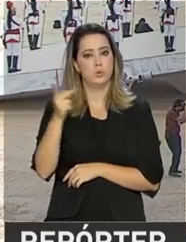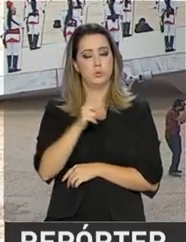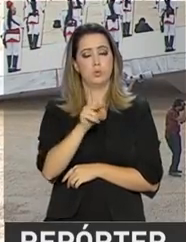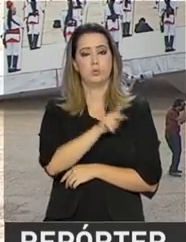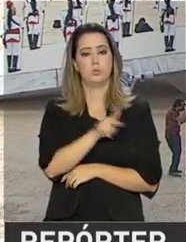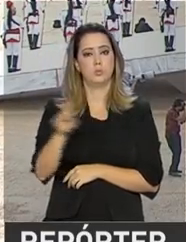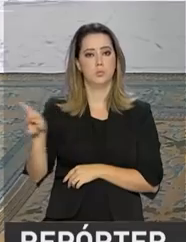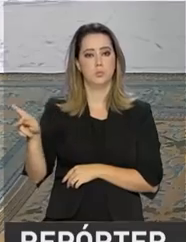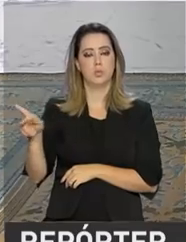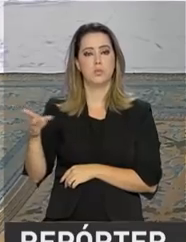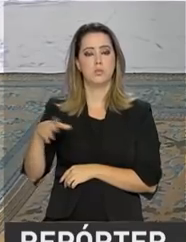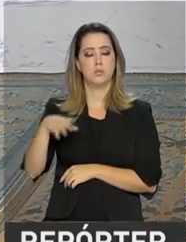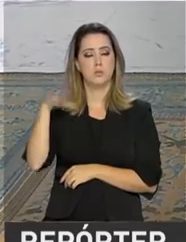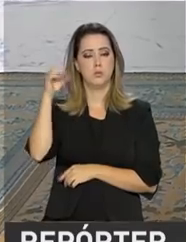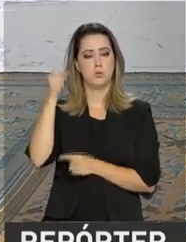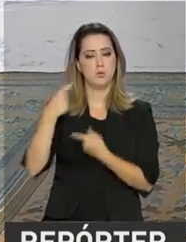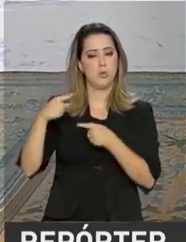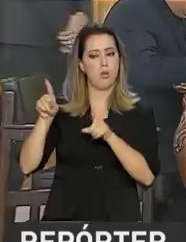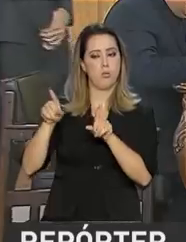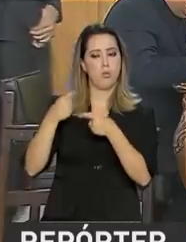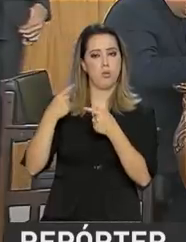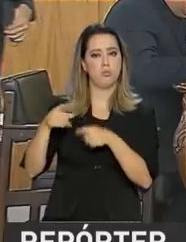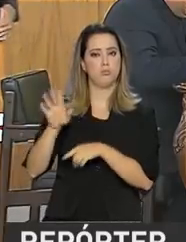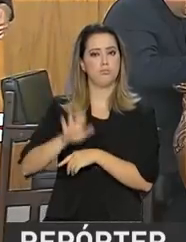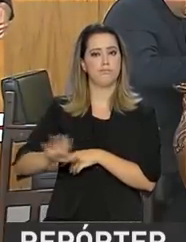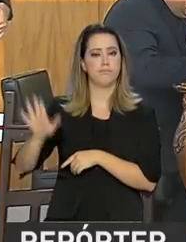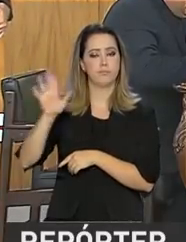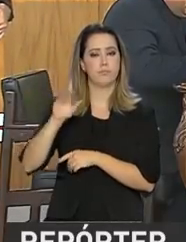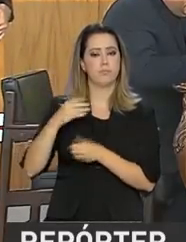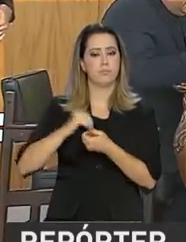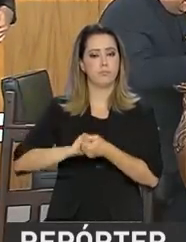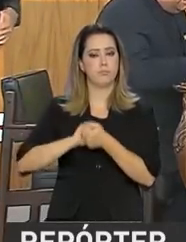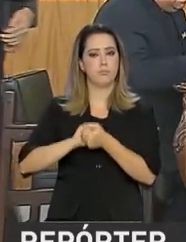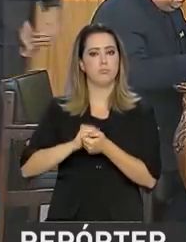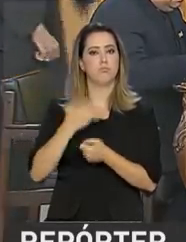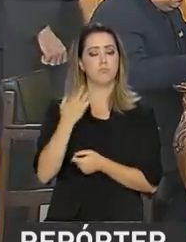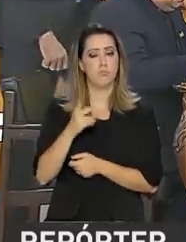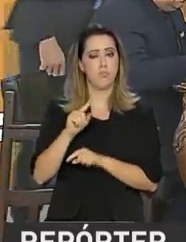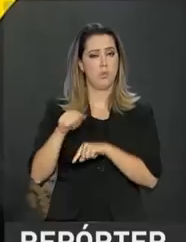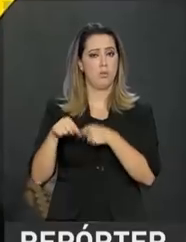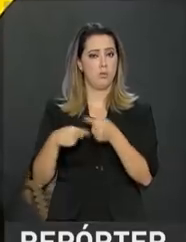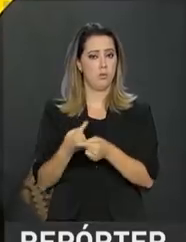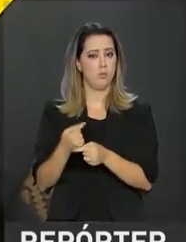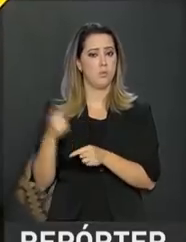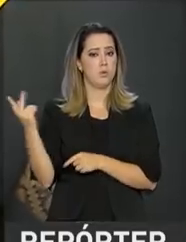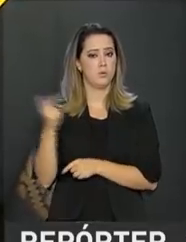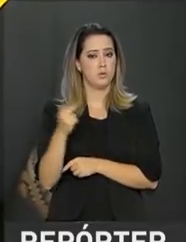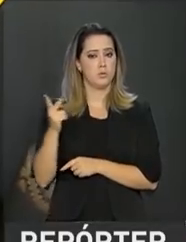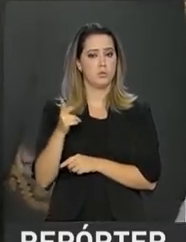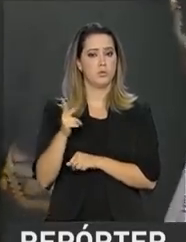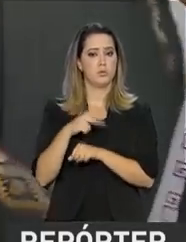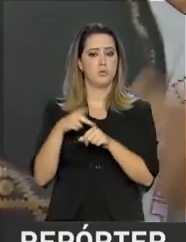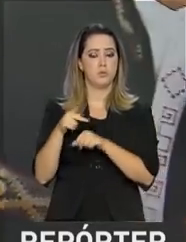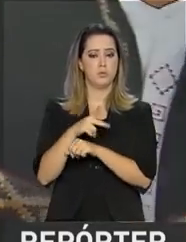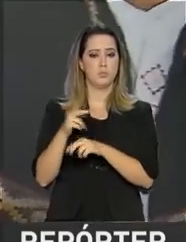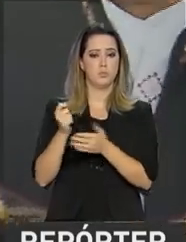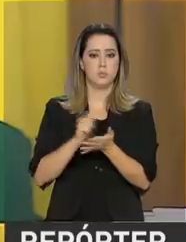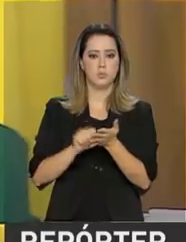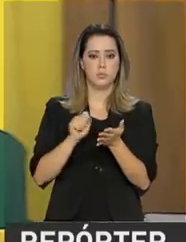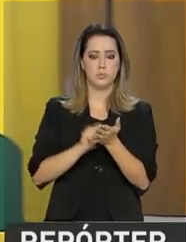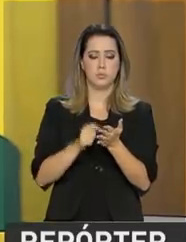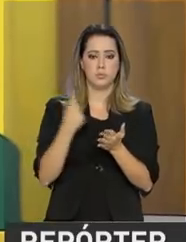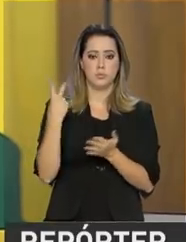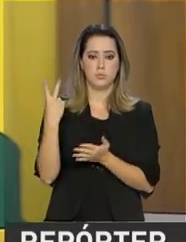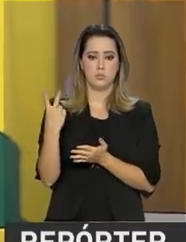o hino nacional e se cumprimentaram. No Salão Oeste, os presidentes dos dois países sul-americanos assinaram